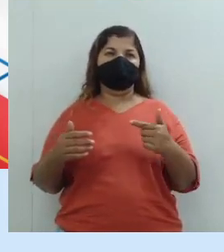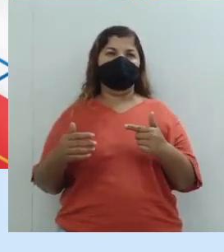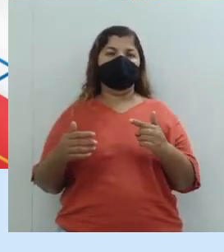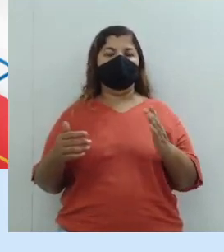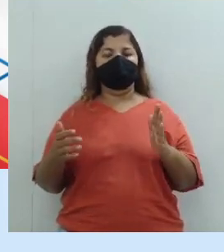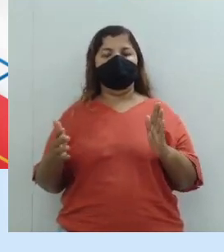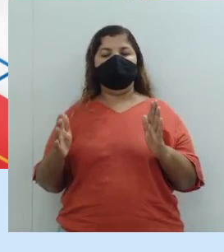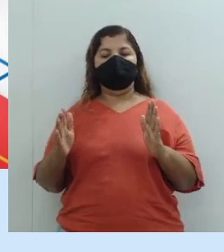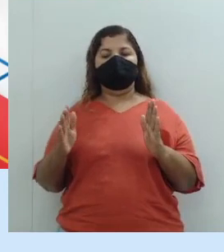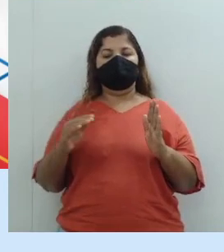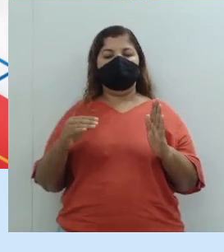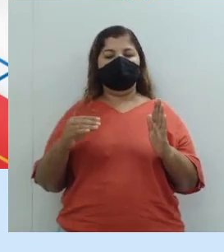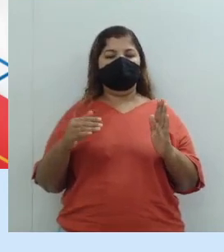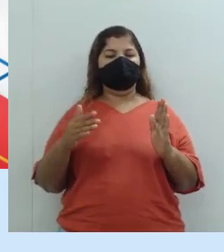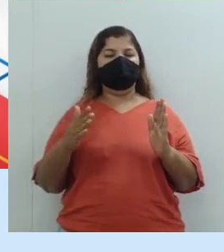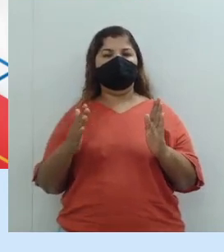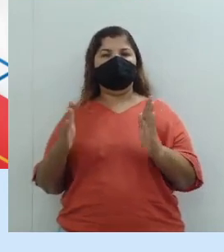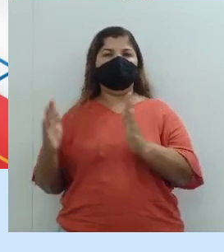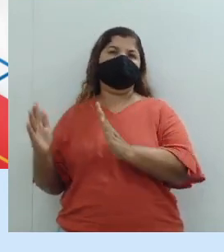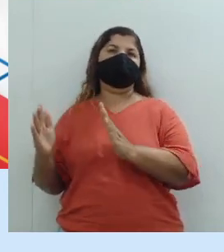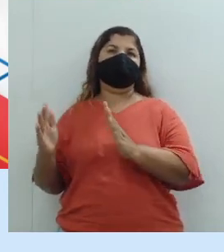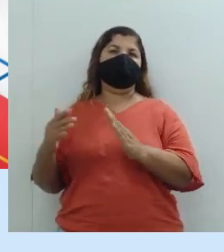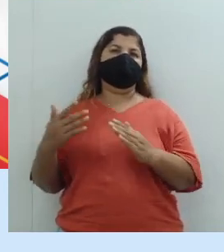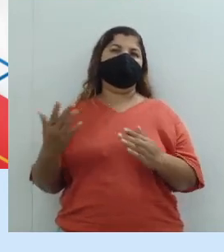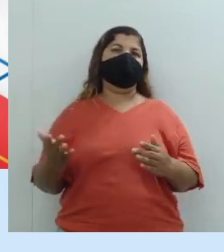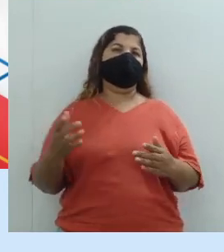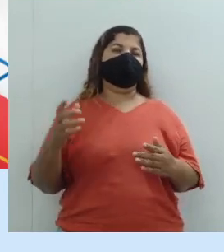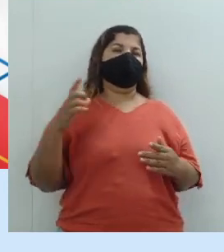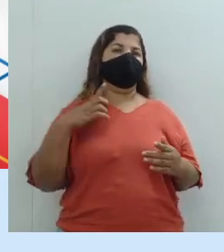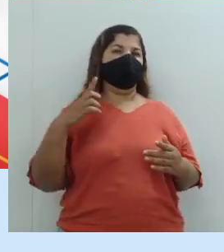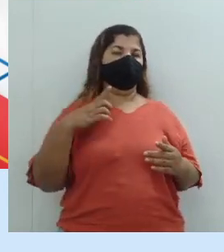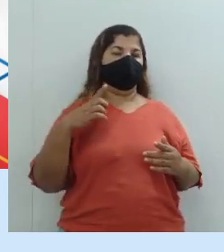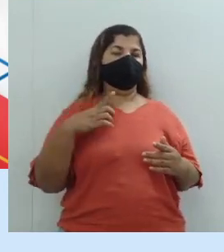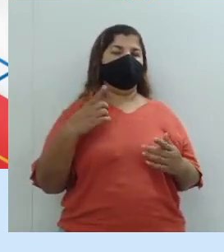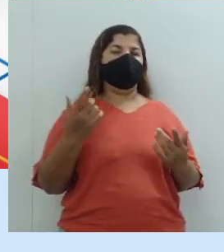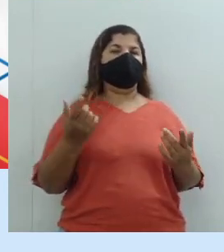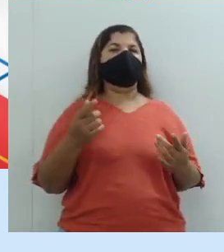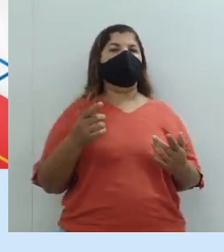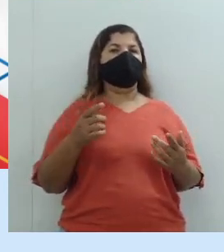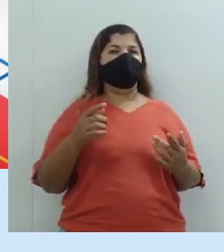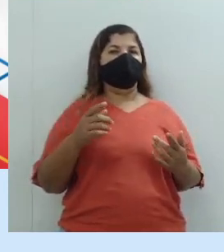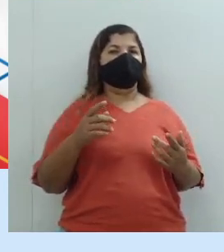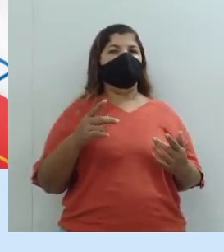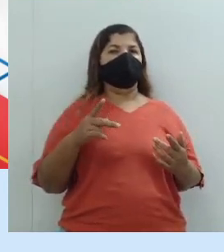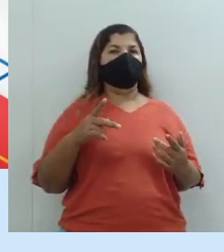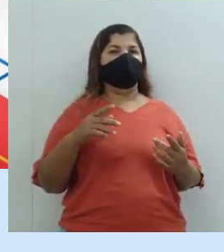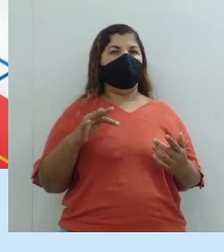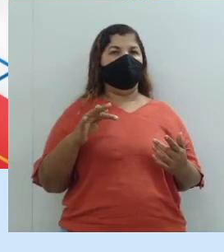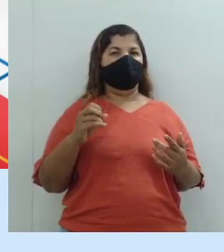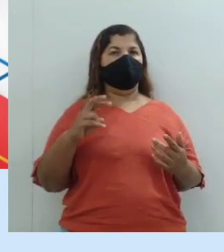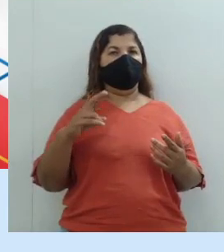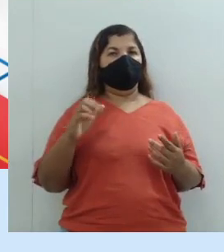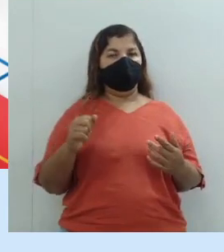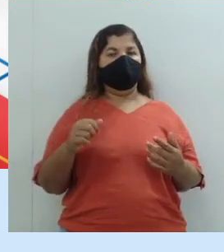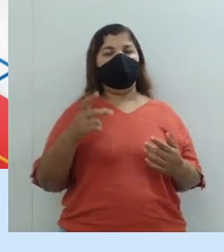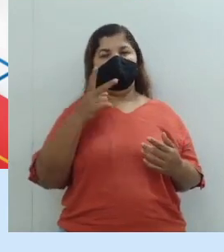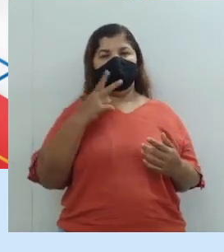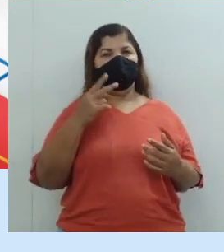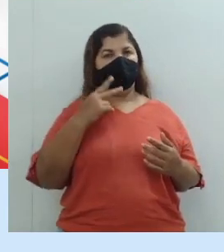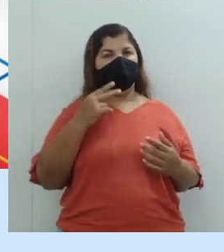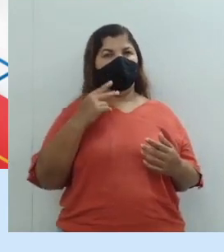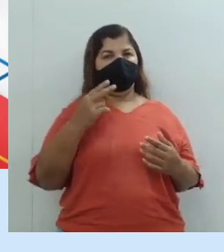caixote 3, e eu vou ter o par de forças aí atuando no mesmo corpo, que é o peso e a normal, que vão